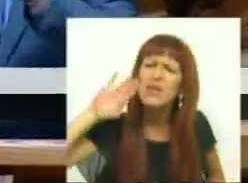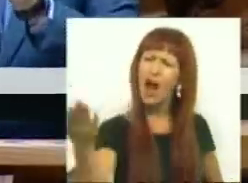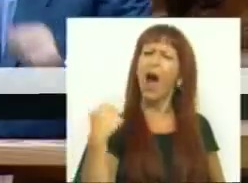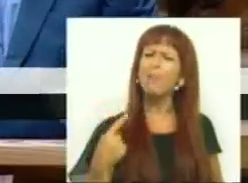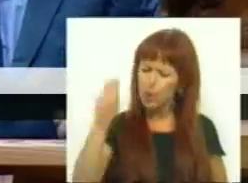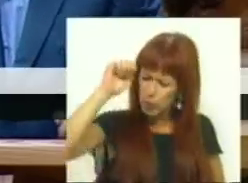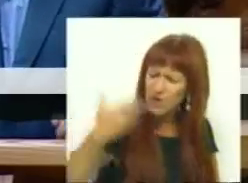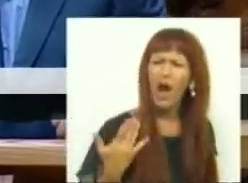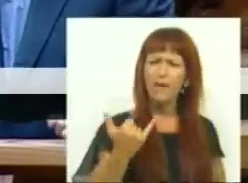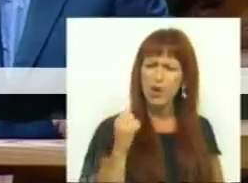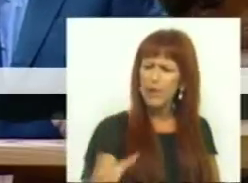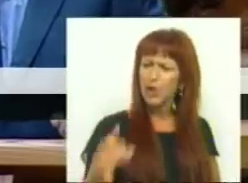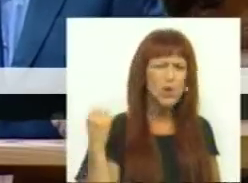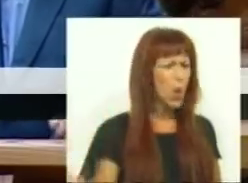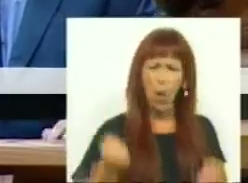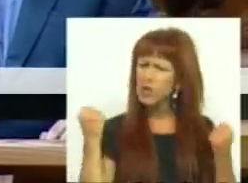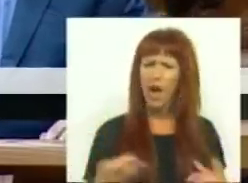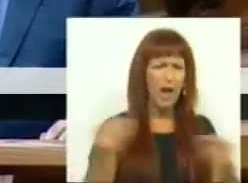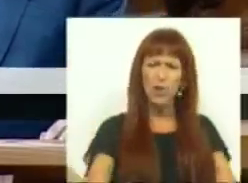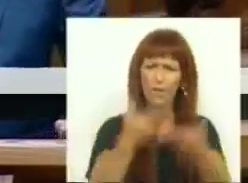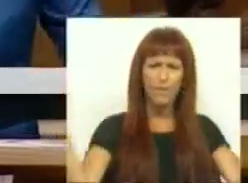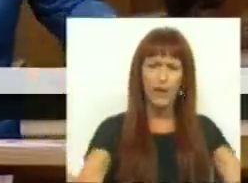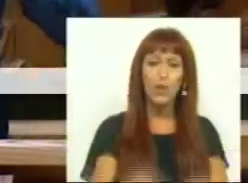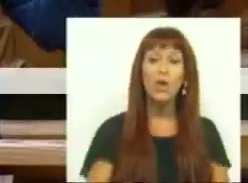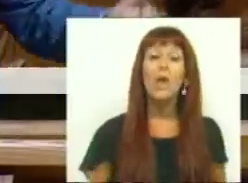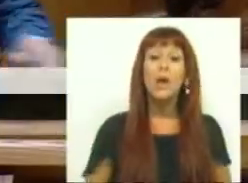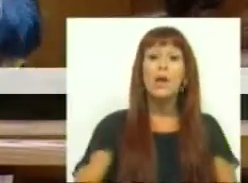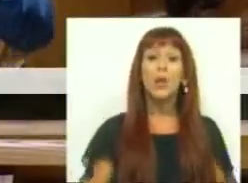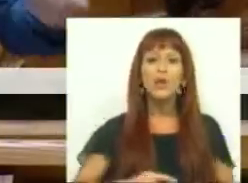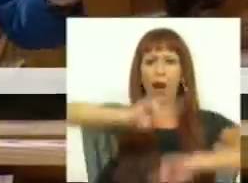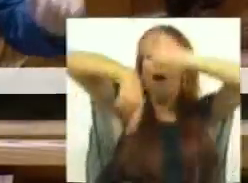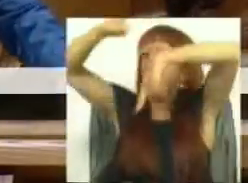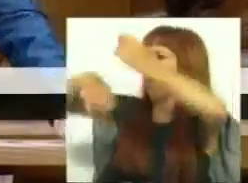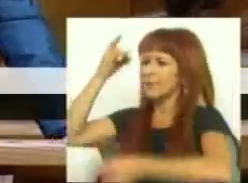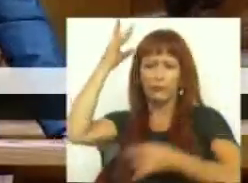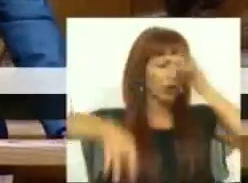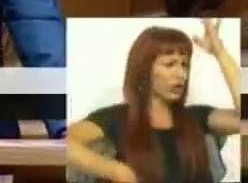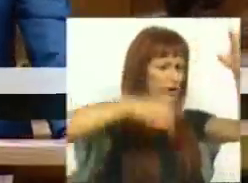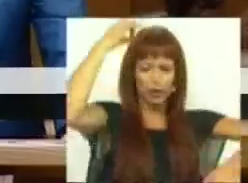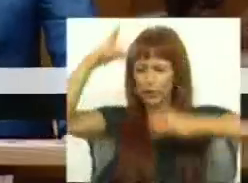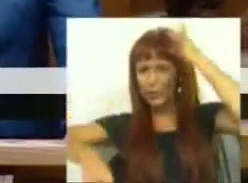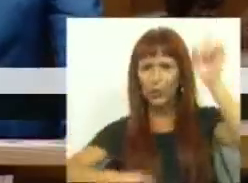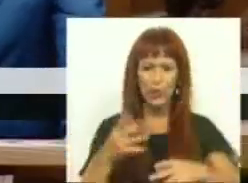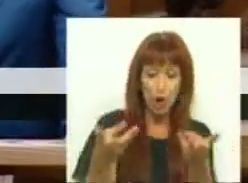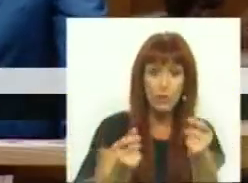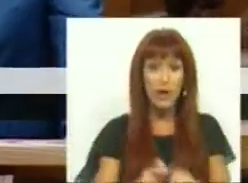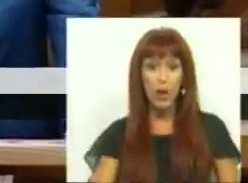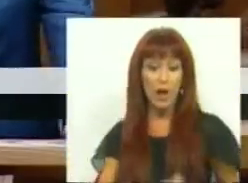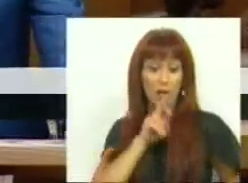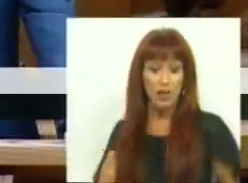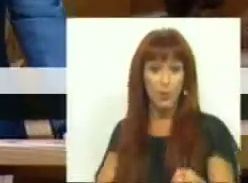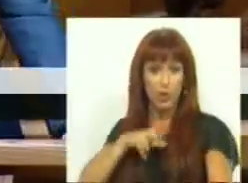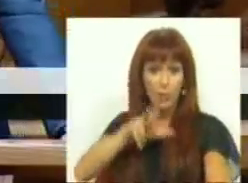nem o déficit de 2012 conseguem resolver. Há uma cornucópia de truques orçamentais para responder ao